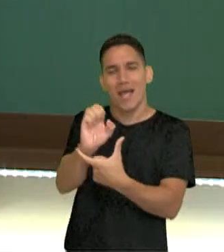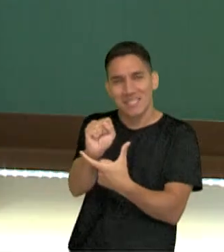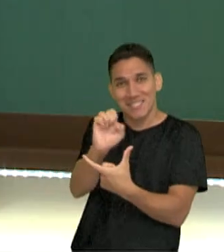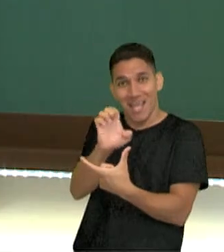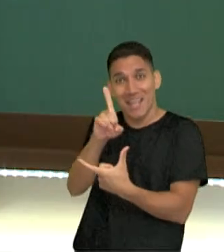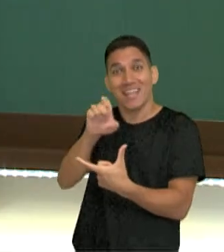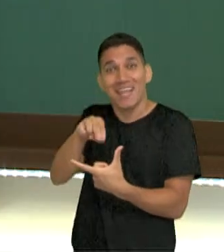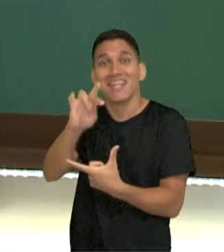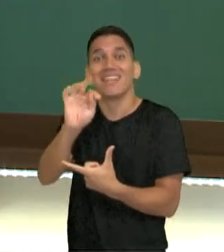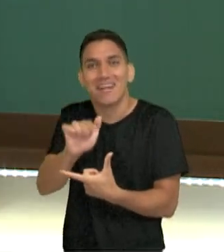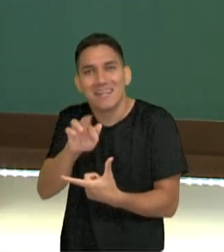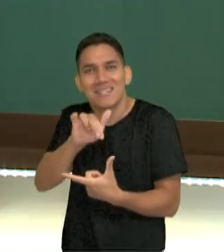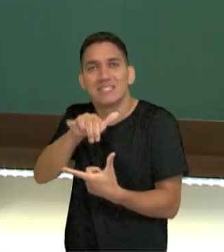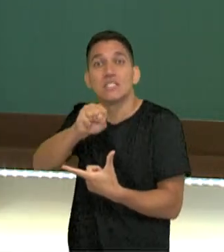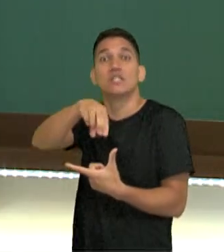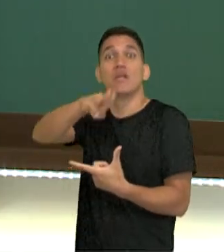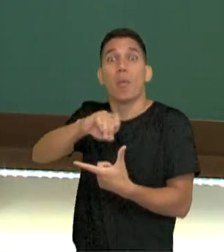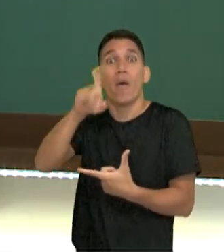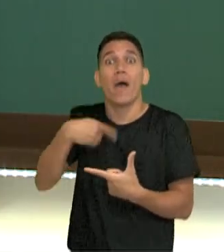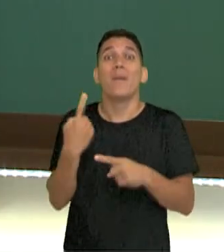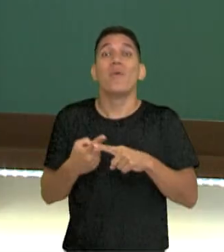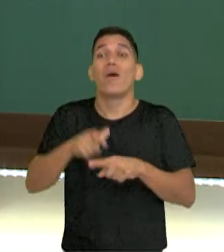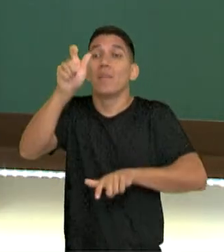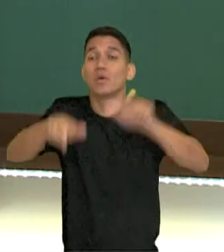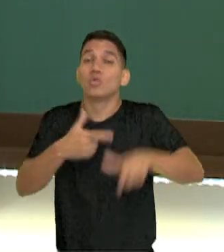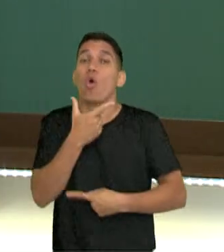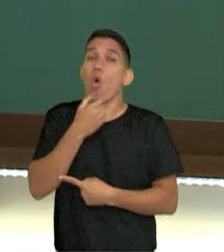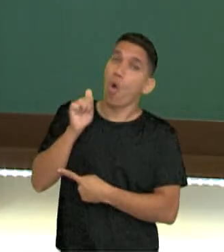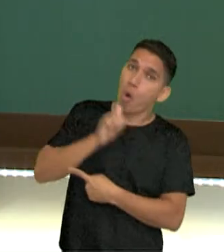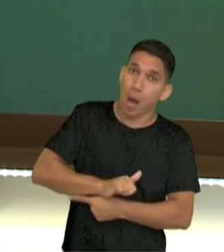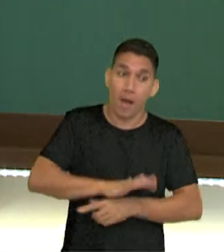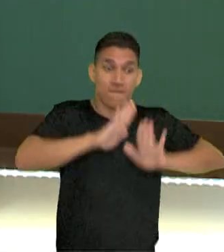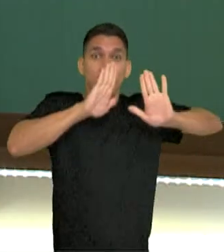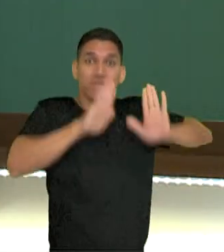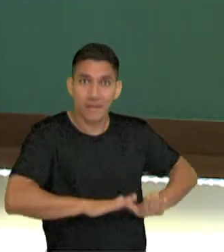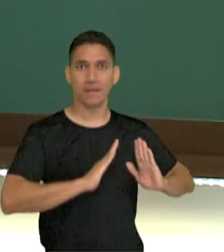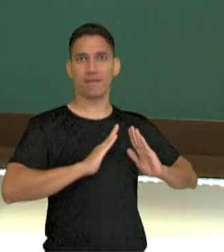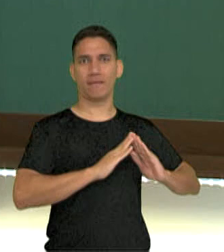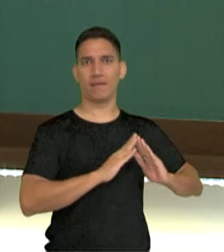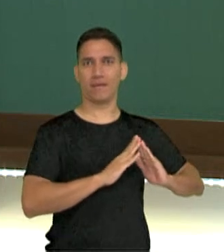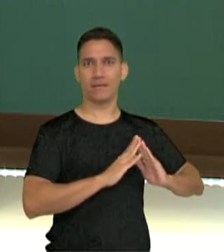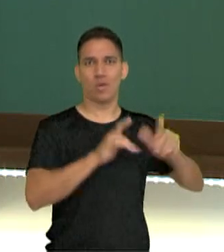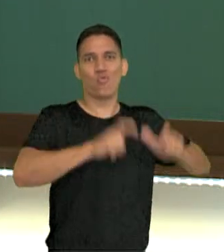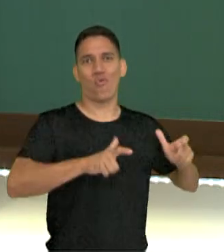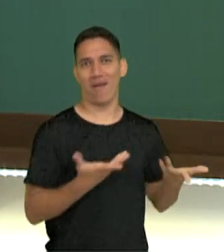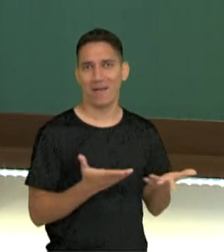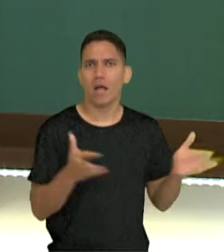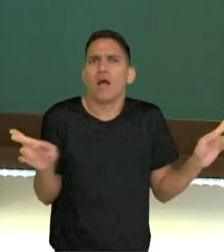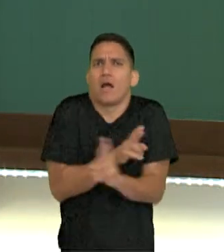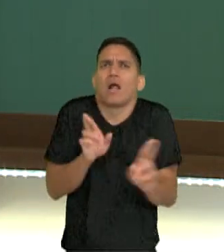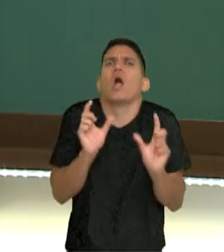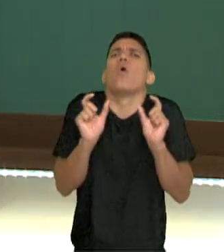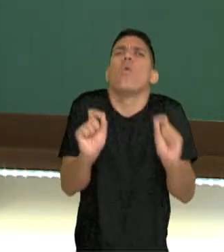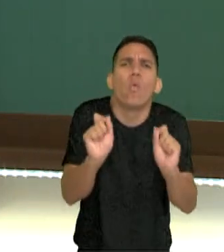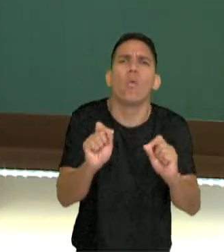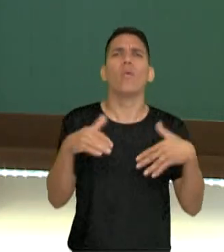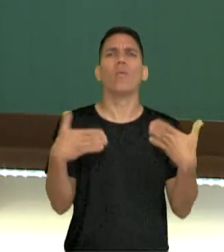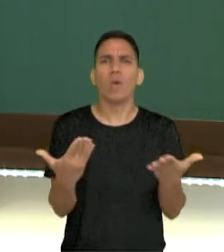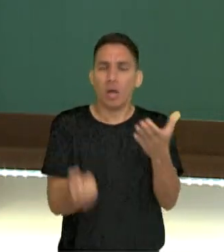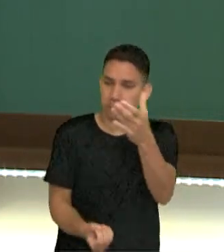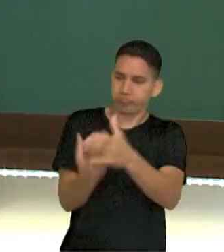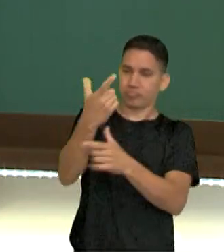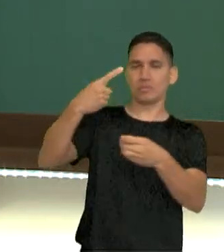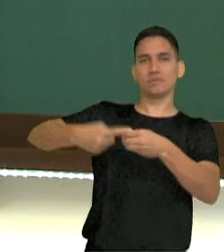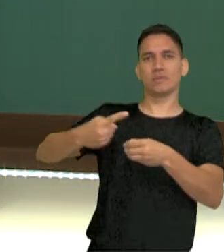humanos, homens, mulheres, passam a fixar moradia num lugar. Qual a relação entre sedentarismo e o surgimento